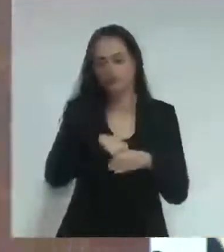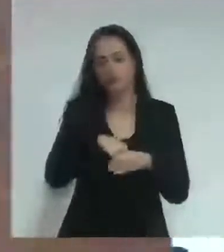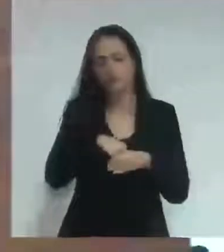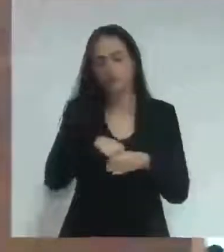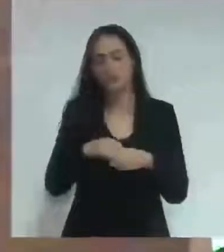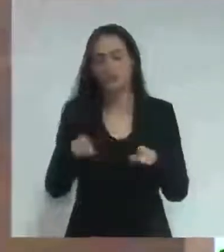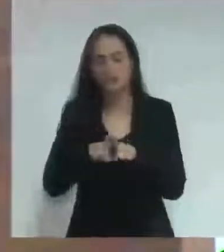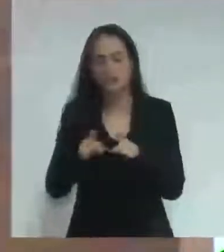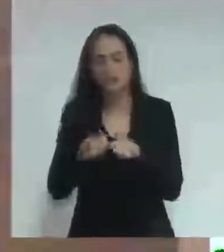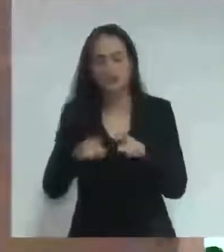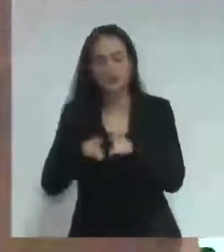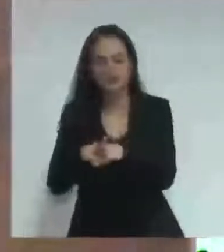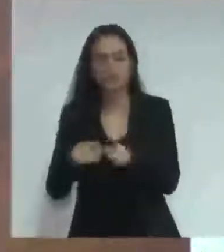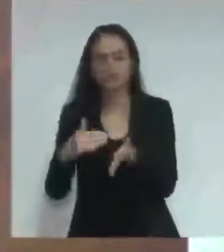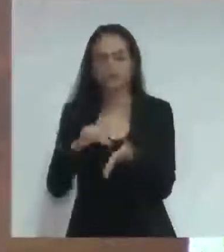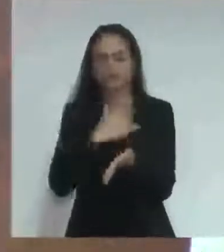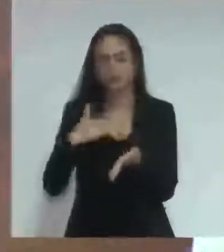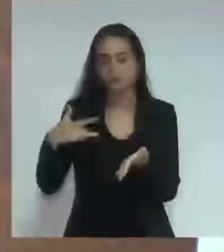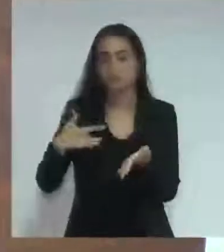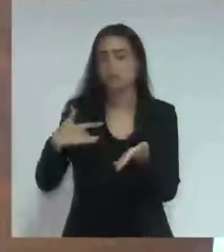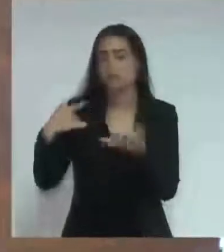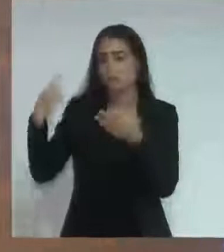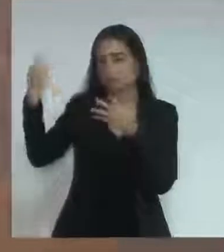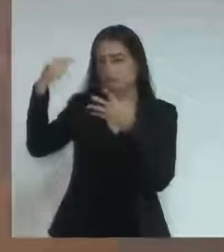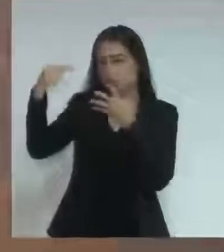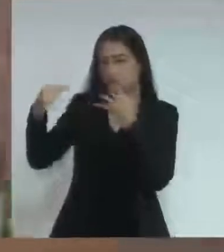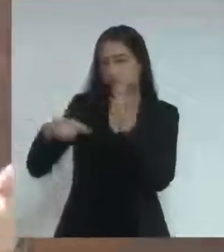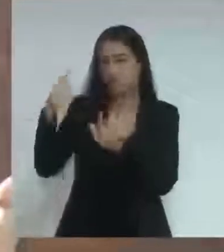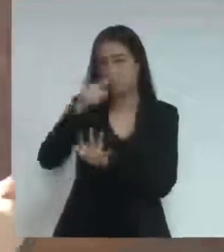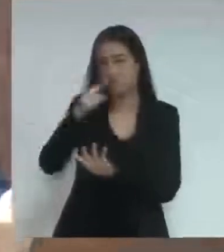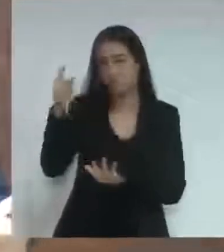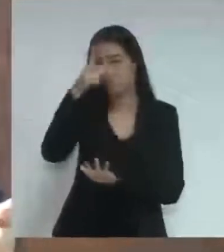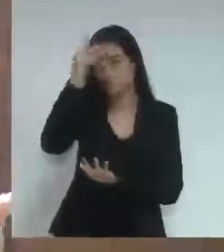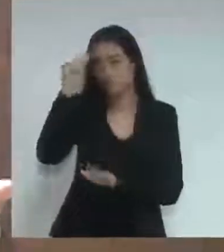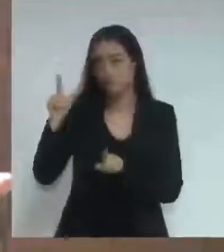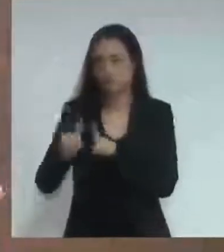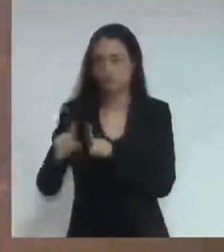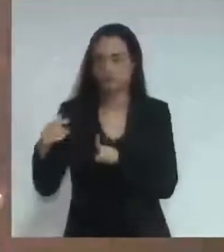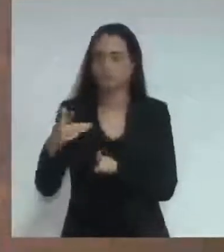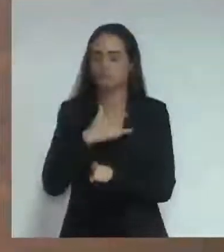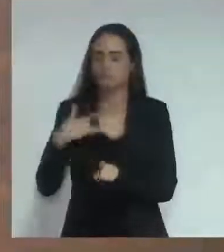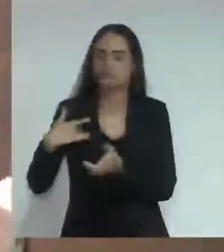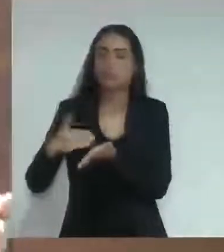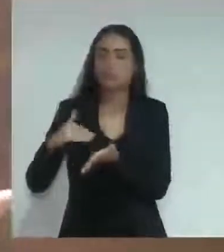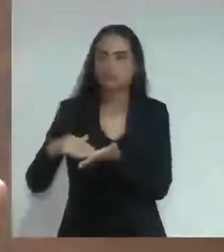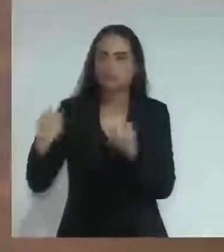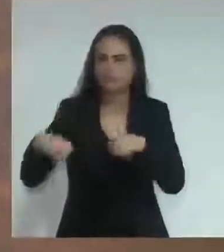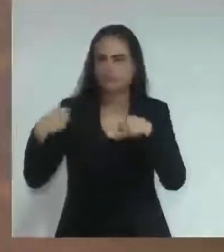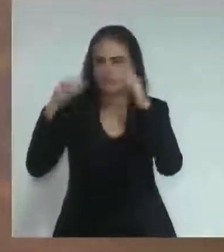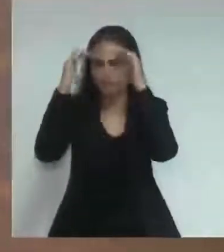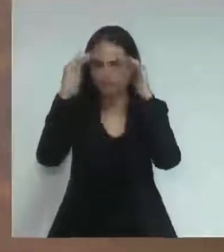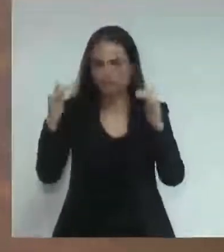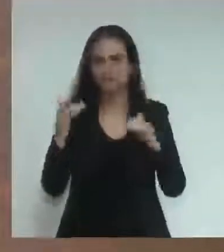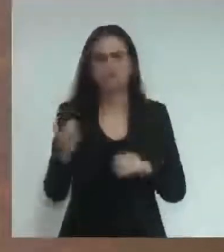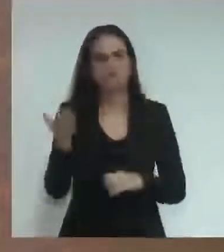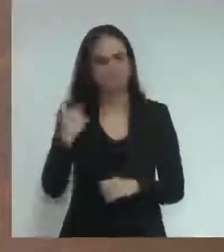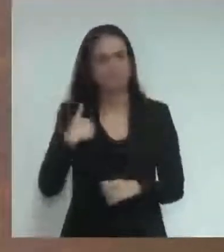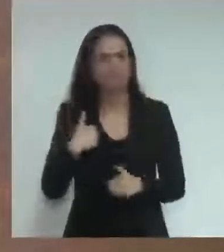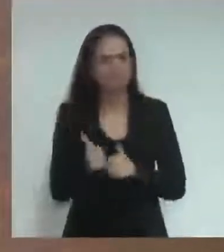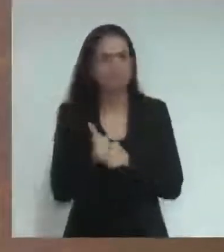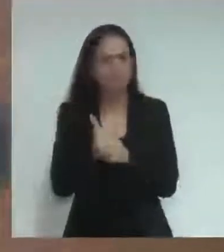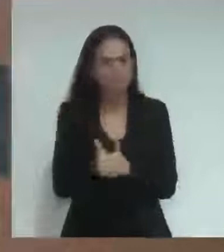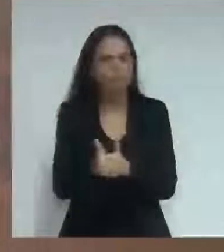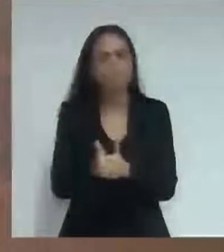de Saúde, com o prefeito, para eles cumprirem um rol de coisas. Nós fizemos uma comissão especial aqui nessa casa, eu presidi, né? Nós